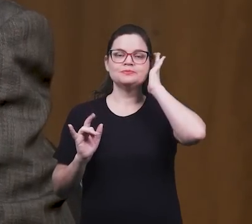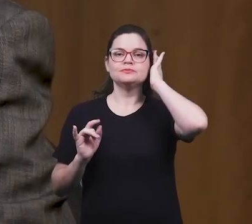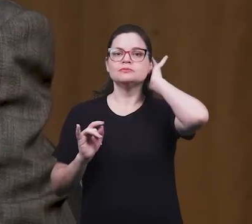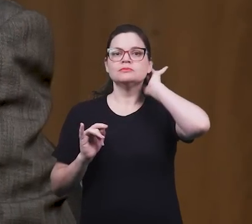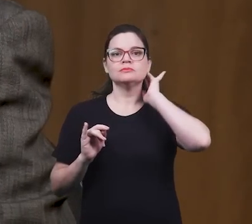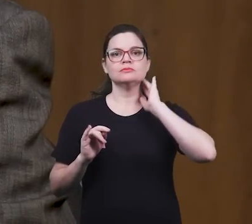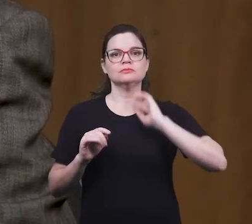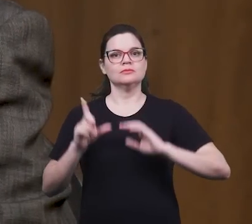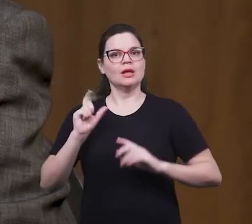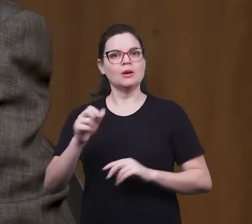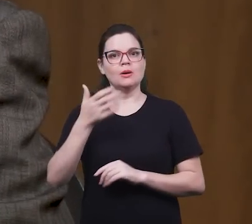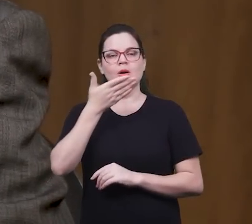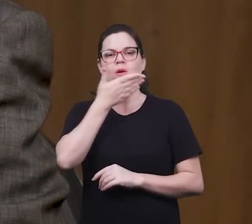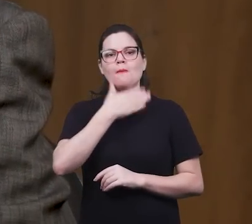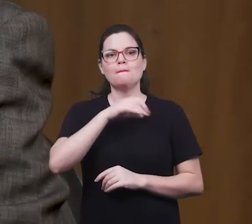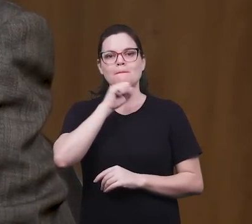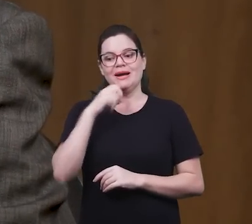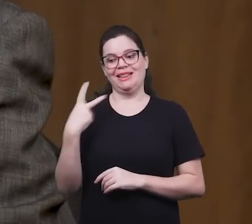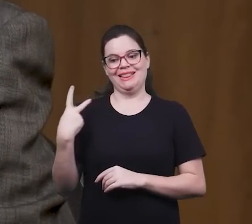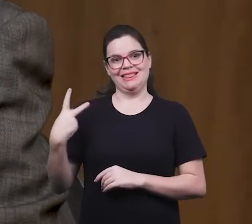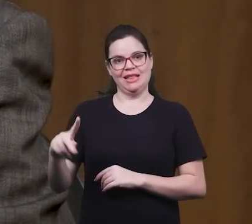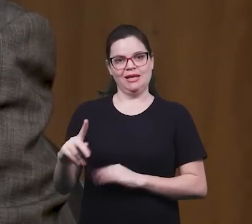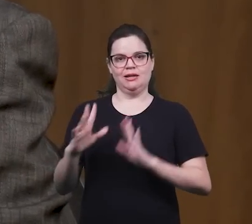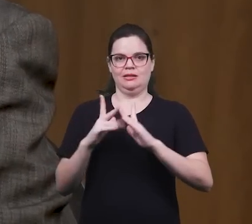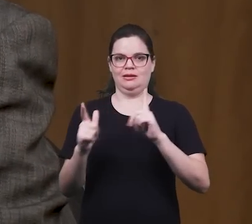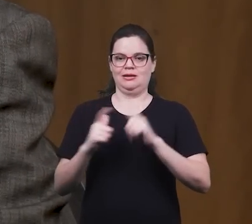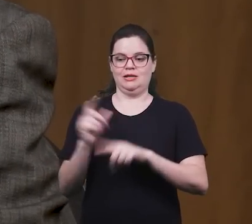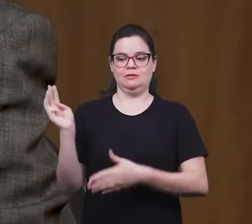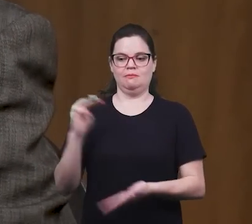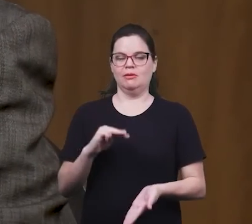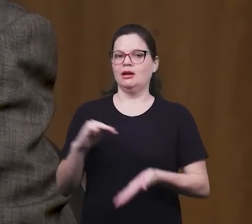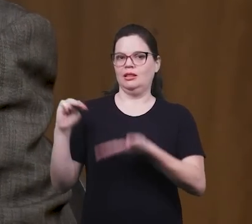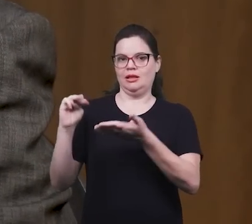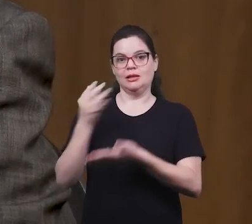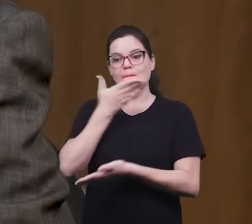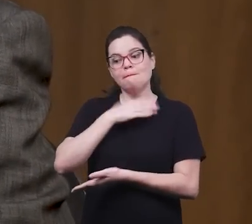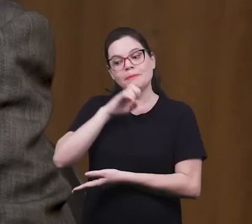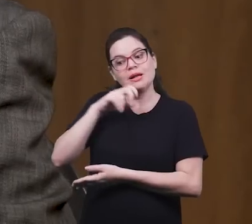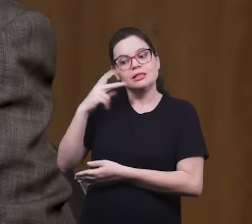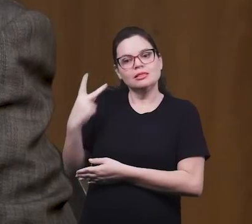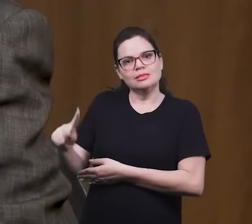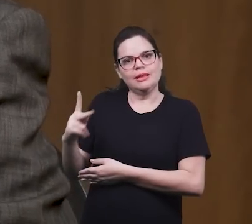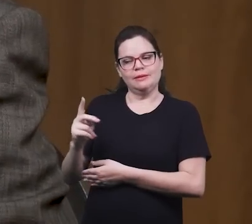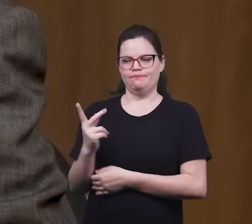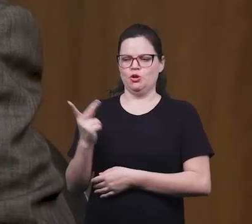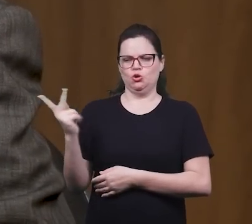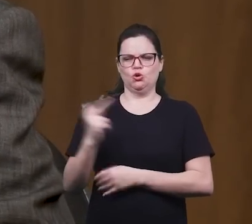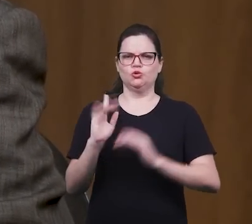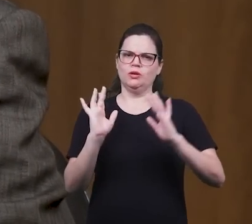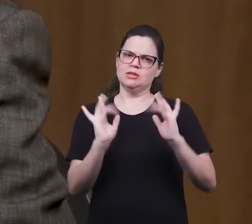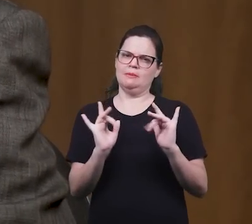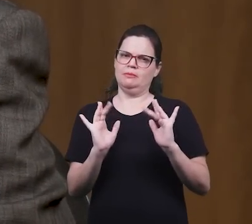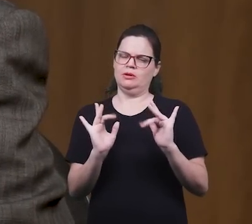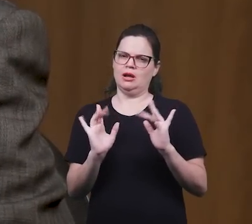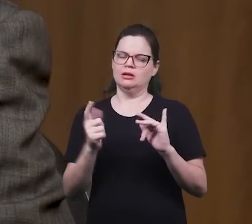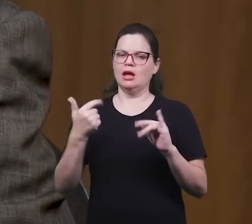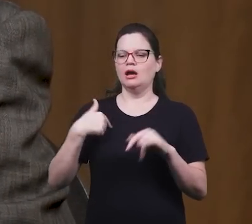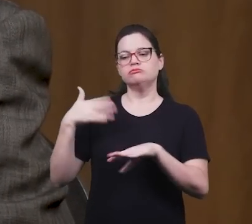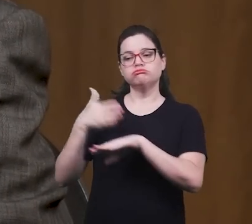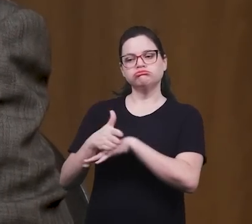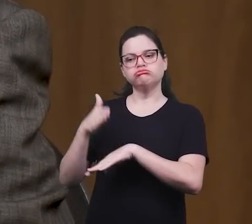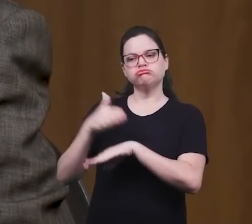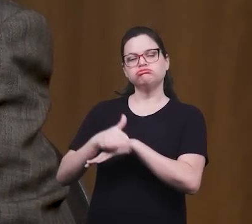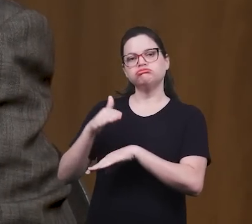pai dela estava frequentando a Igreja Cristã Maranata, e, portanto, a gente namorava e eu comecei a conhecer a